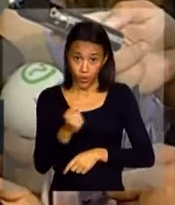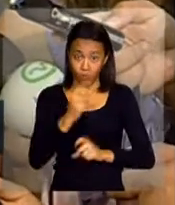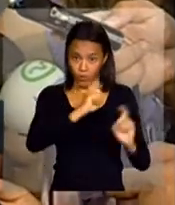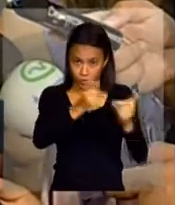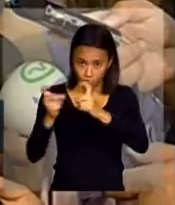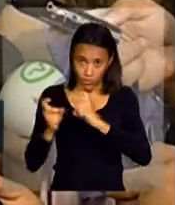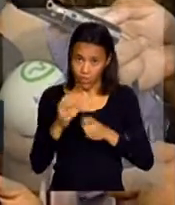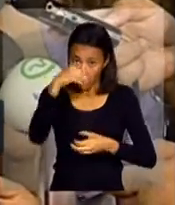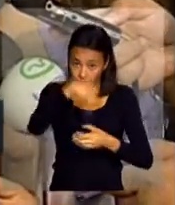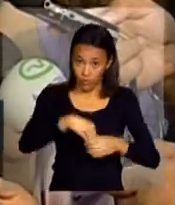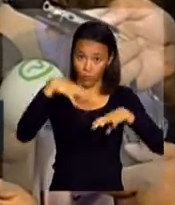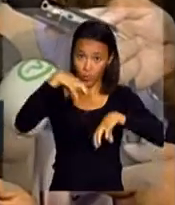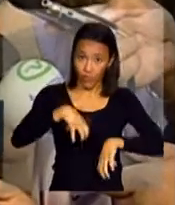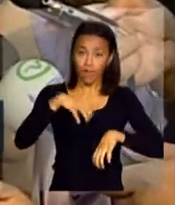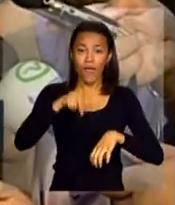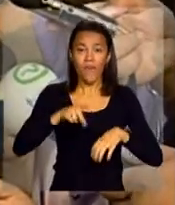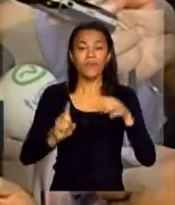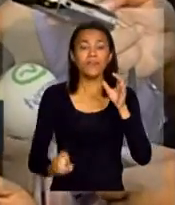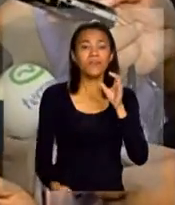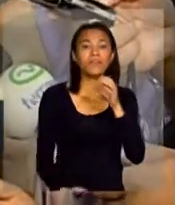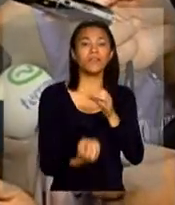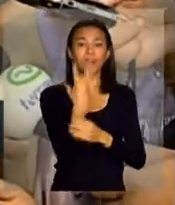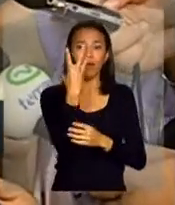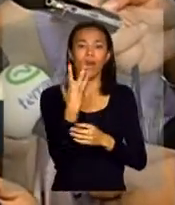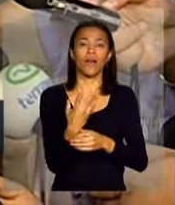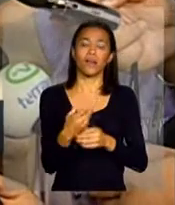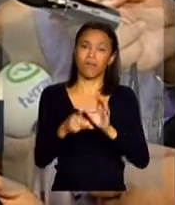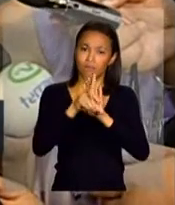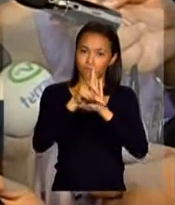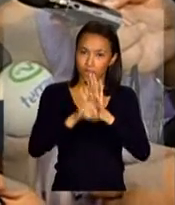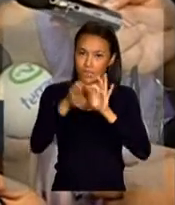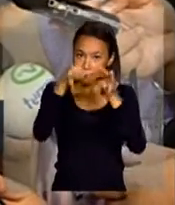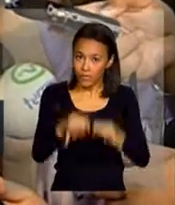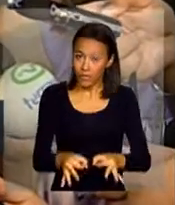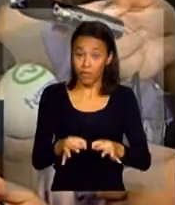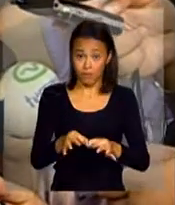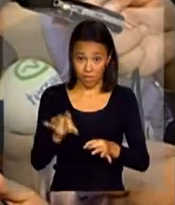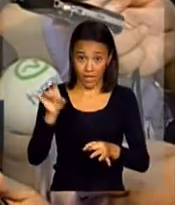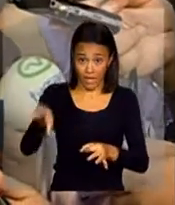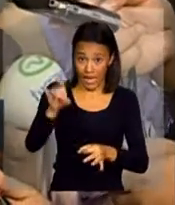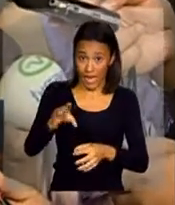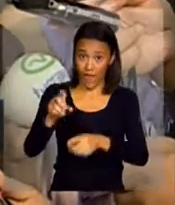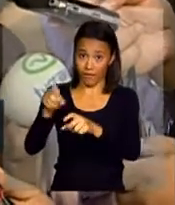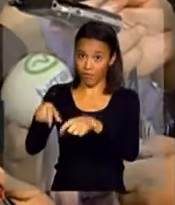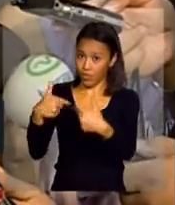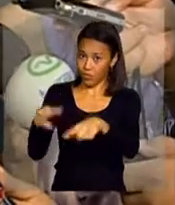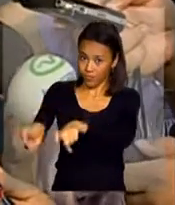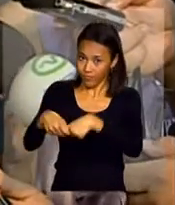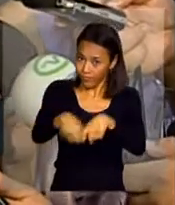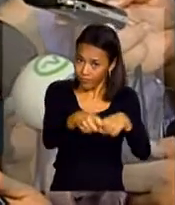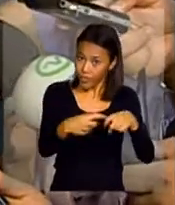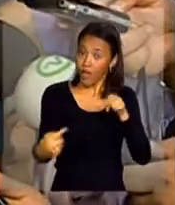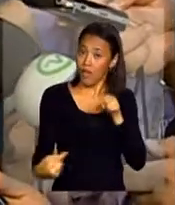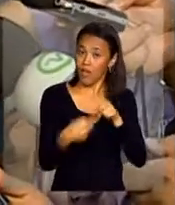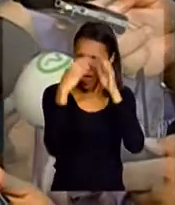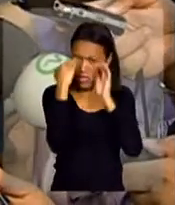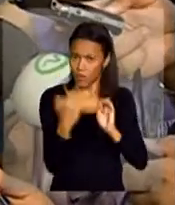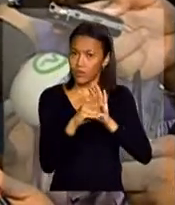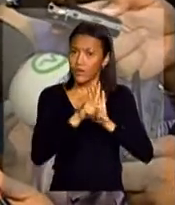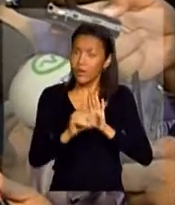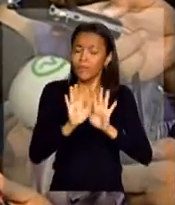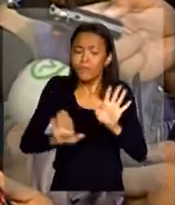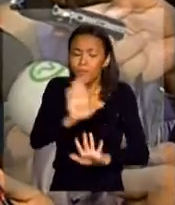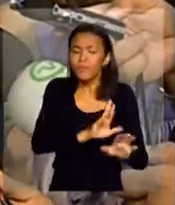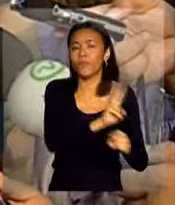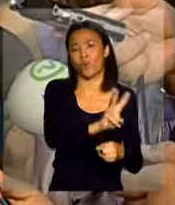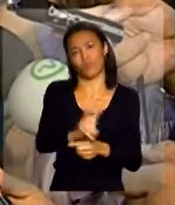Florestal no Congresso foi de criar as salvaguardas necessárias para que os produtores possam produzir dentro da lei, dendo a legalidade e protegendo meio ambiente